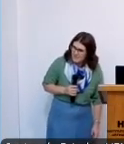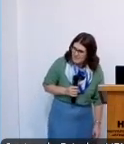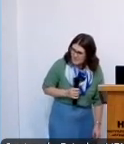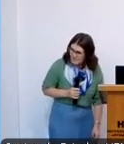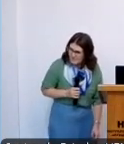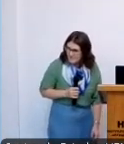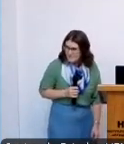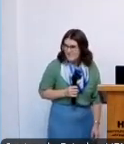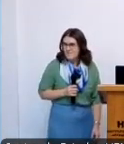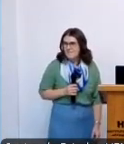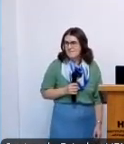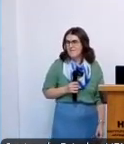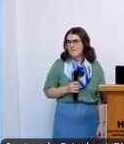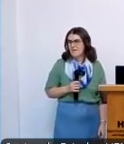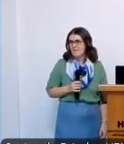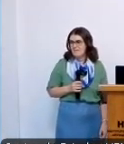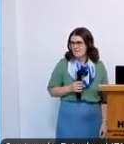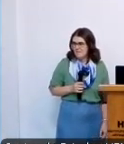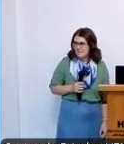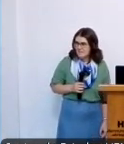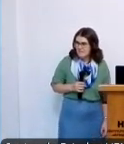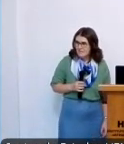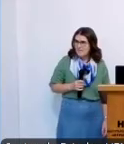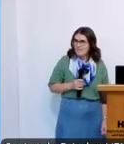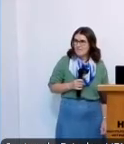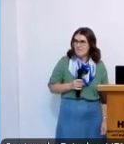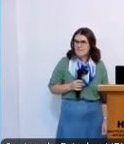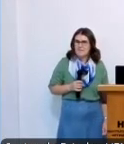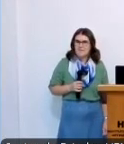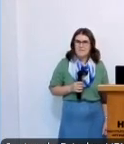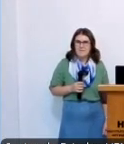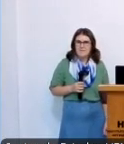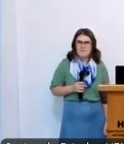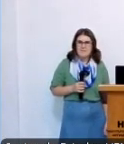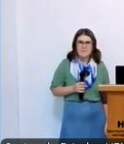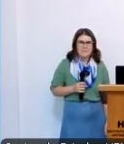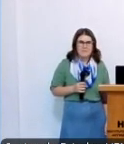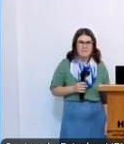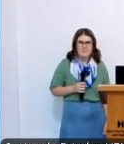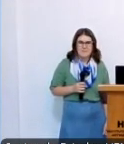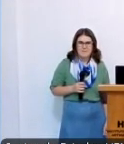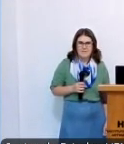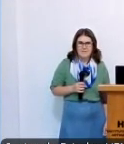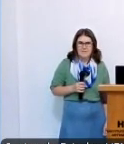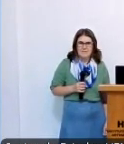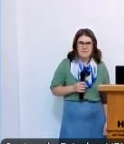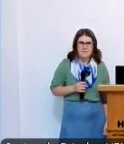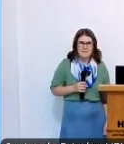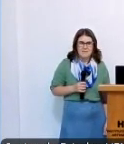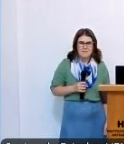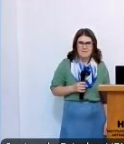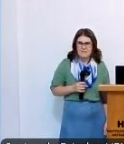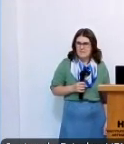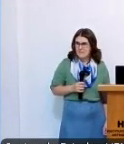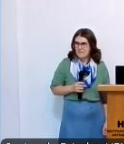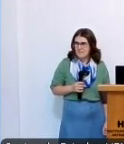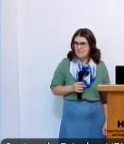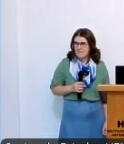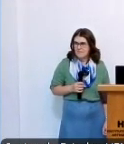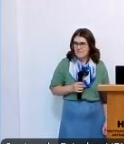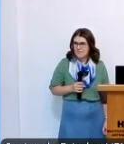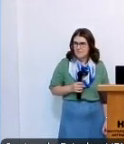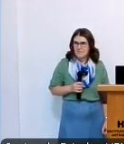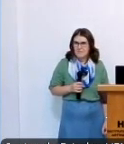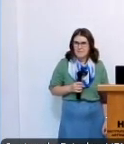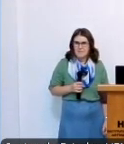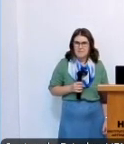aqui pessoal da Secretaria de CEPs, também temos. Ok, maravilha. Então,